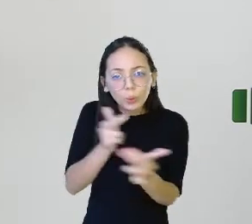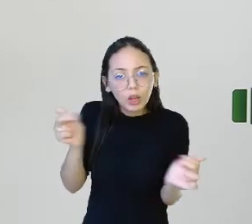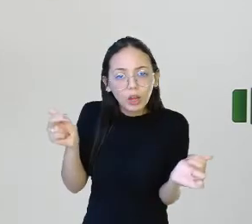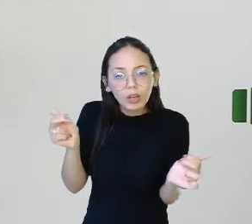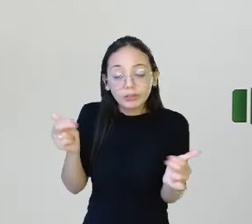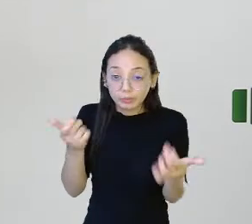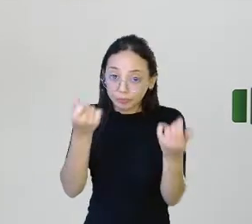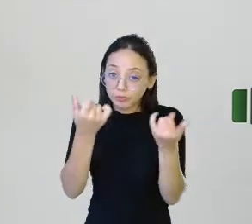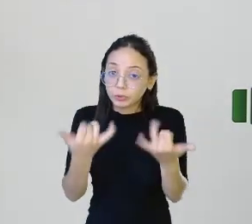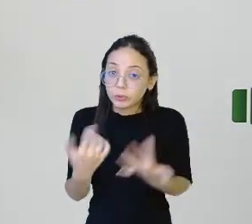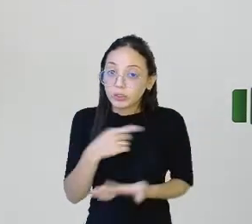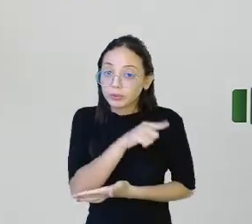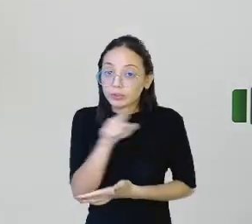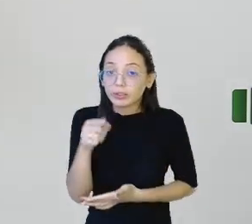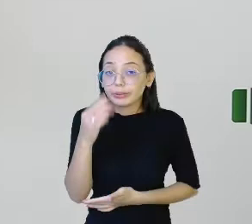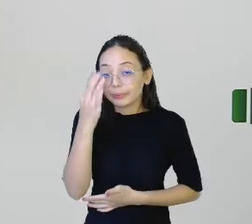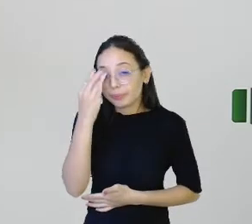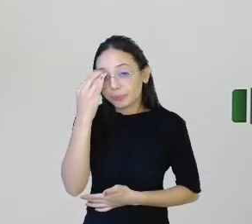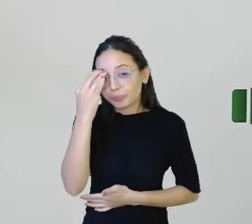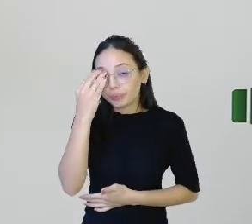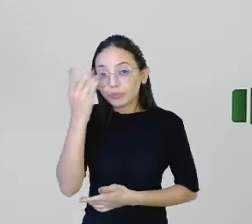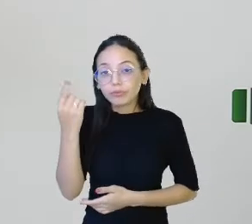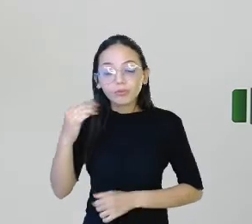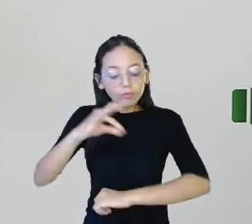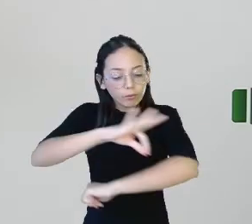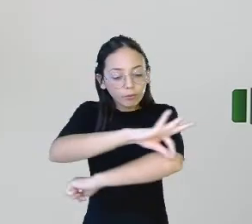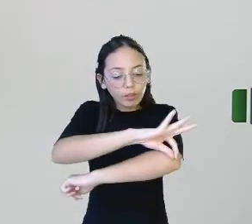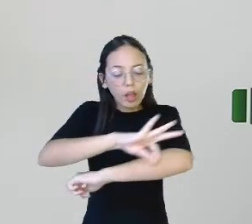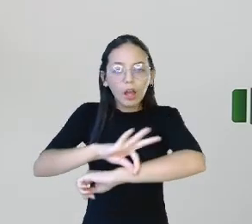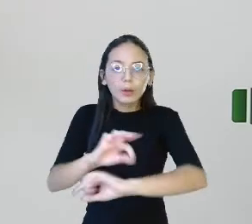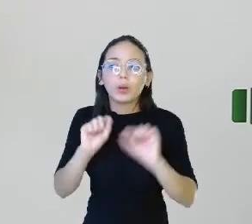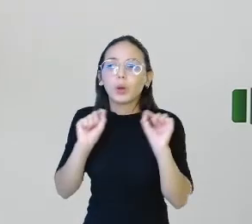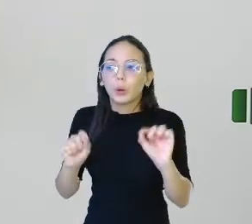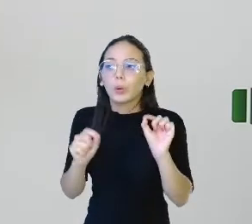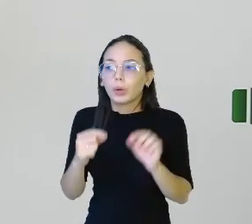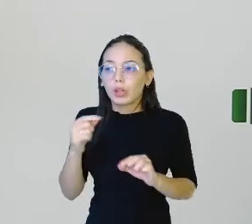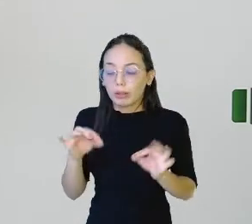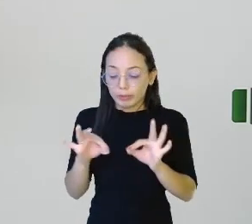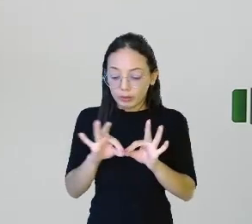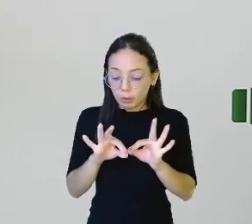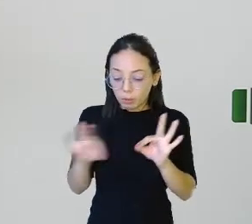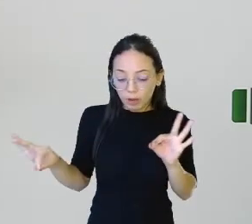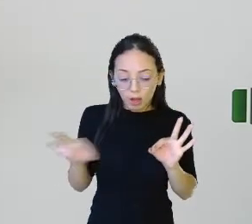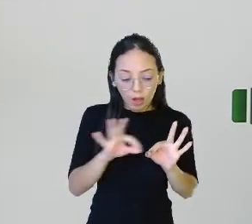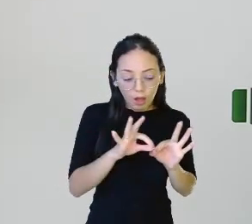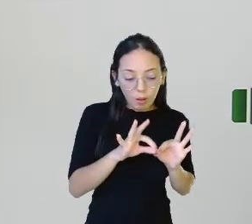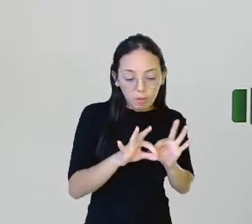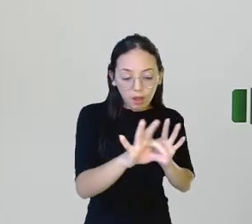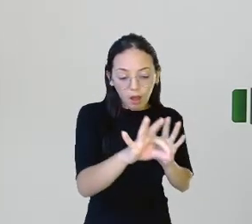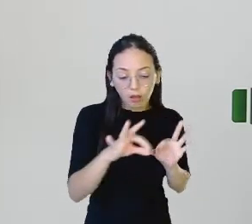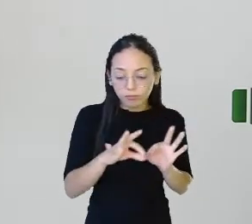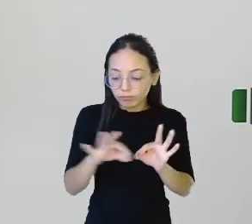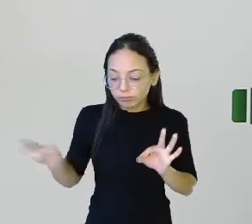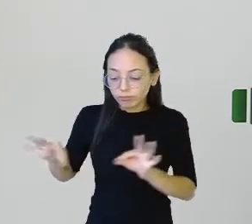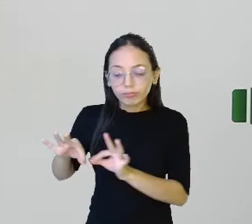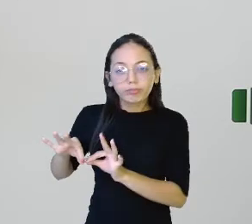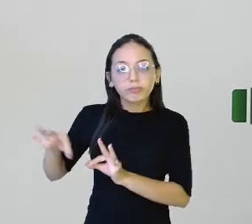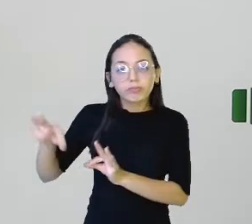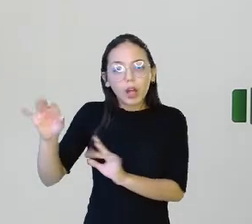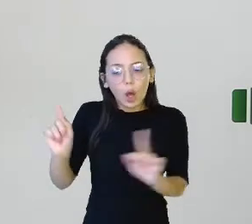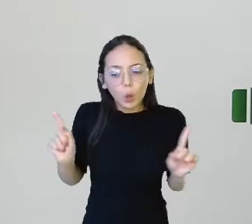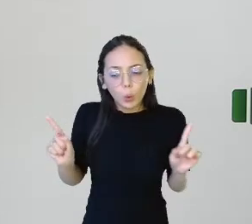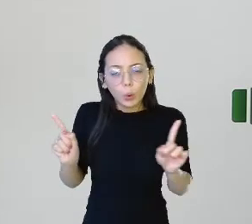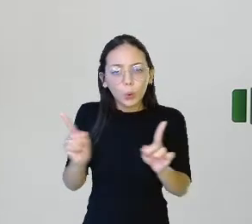explicar. A régua serve para traçar segmentos de reta e medir distâncias pequenas, isso